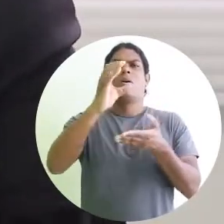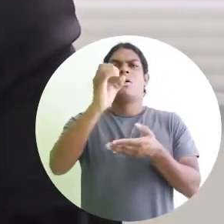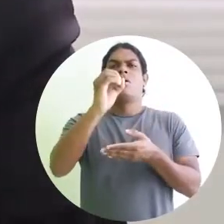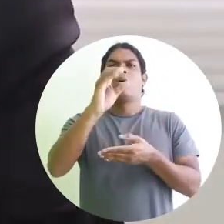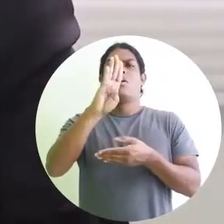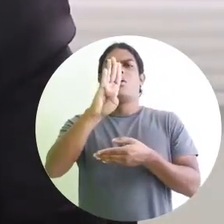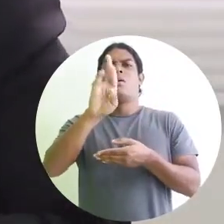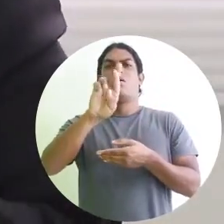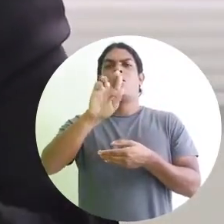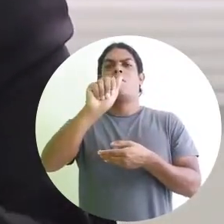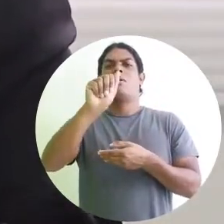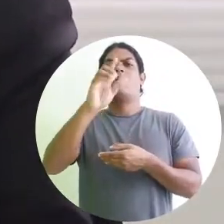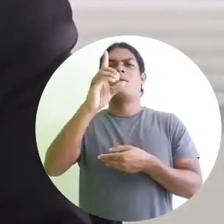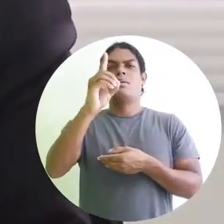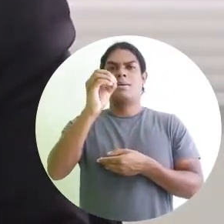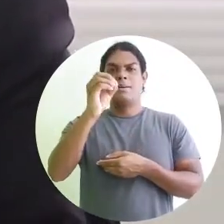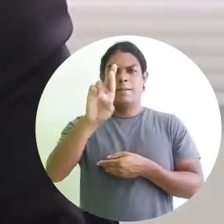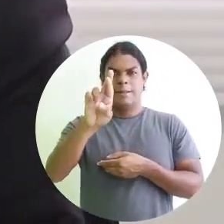O exportador